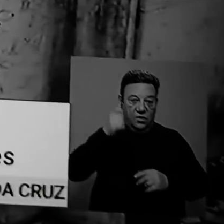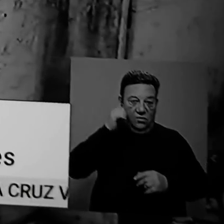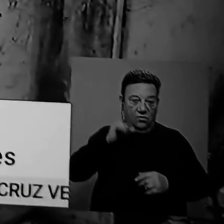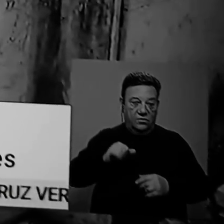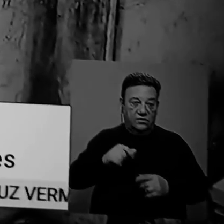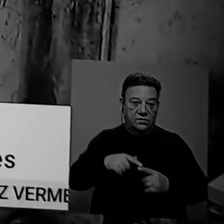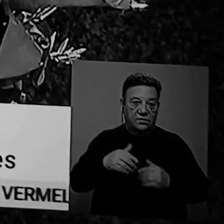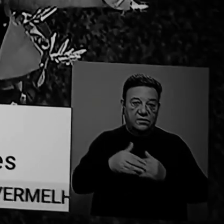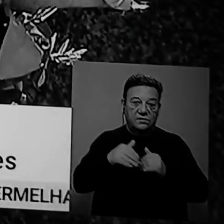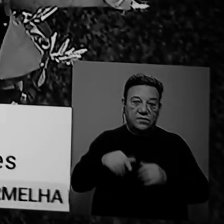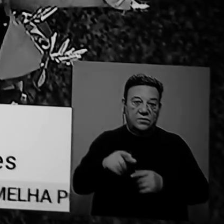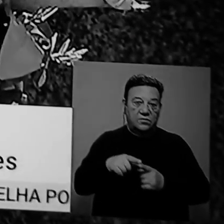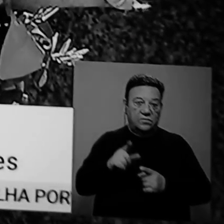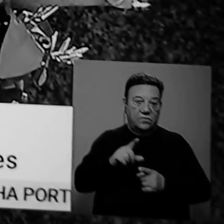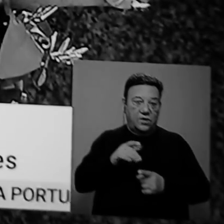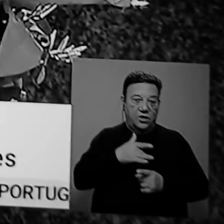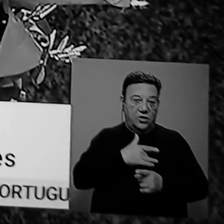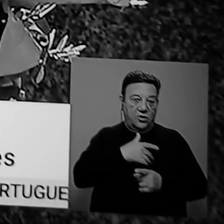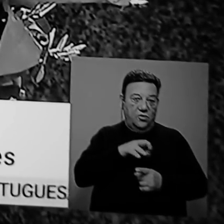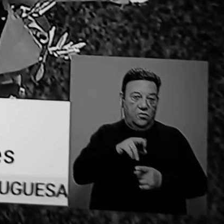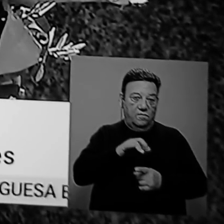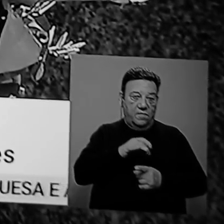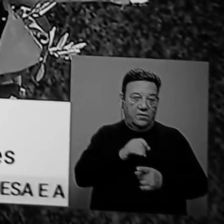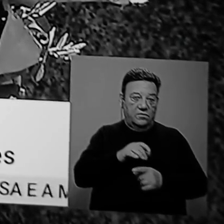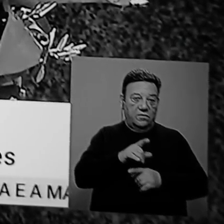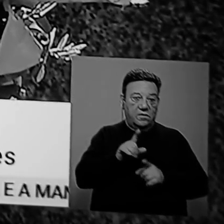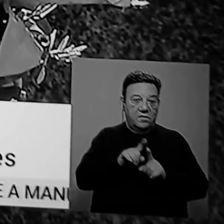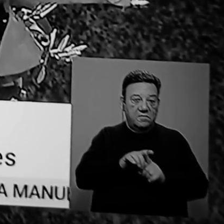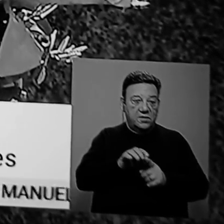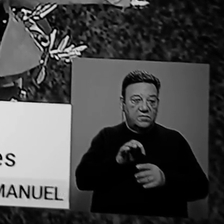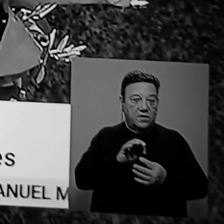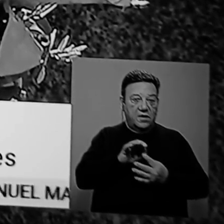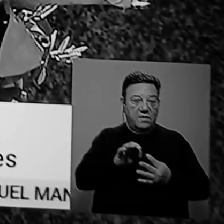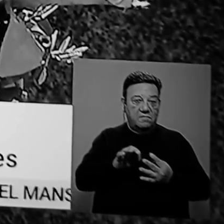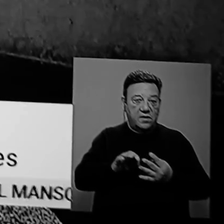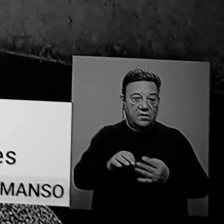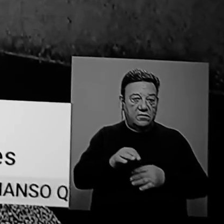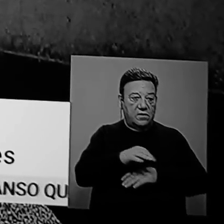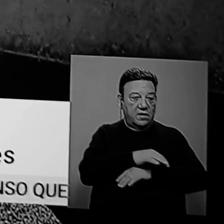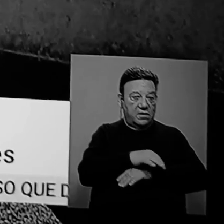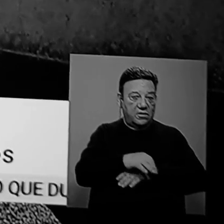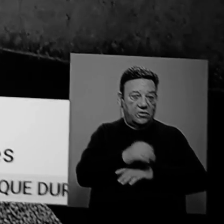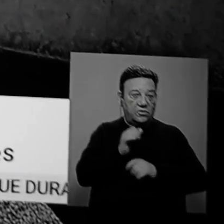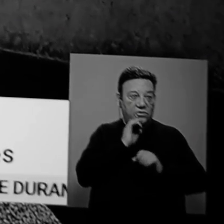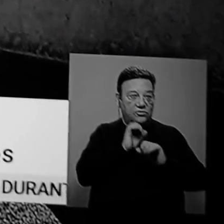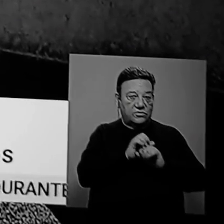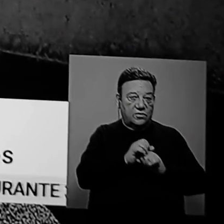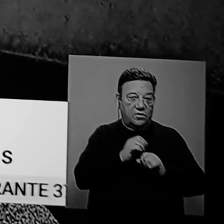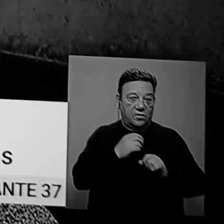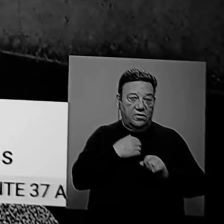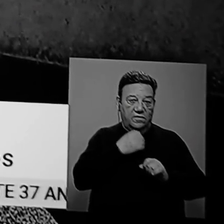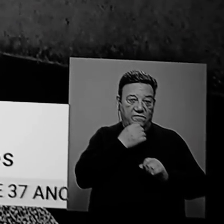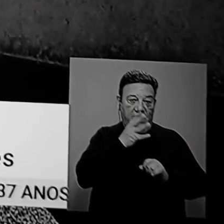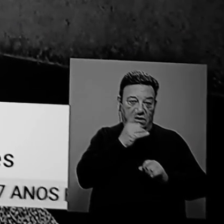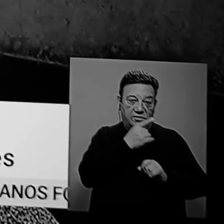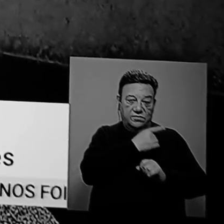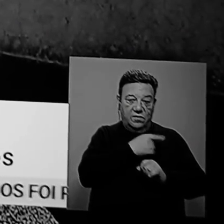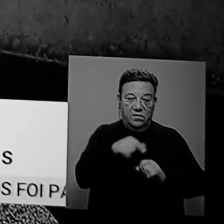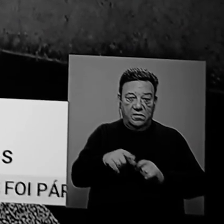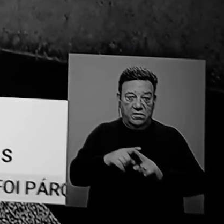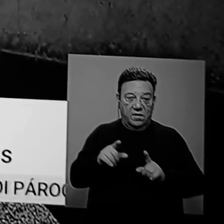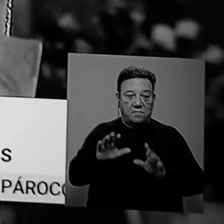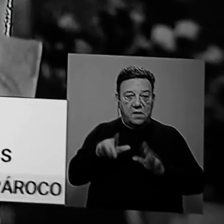é um cemitério não romântico, que não tem os mesmos elementos arquitetónicos e escultóricos que os outros de que falámos, que se encontram em Lisboa, mas há